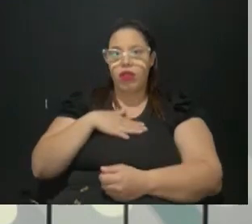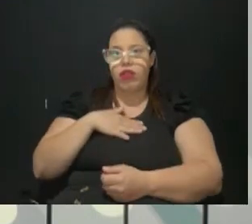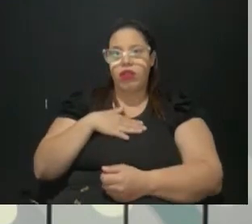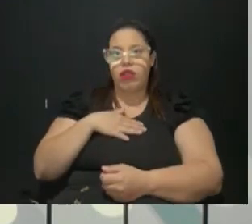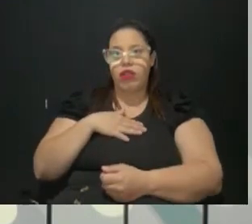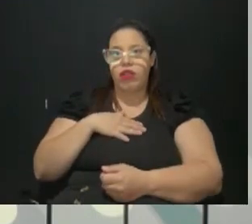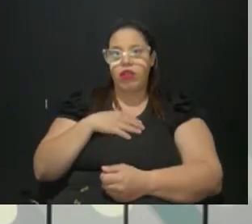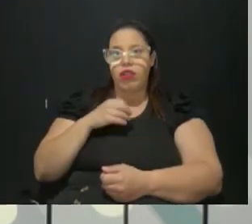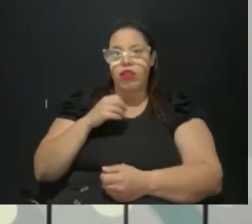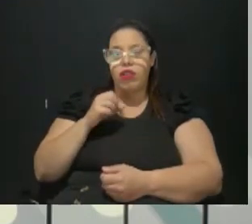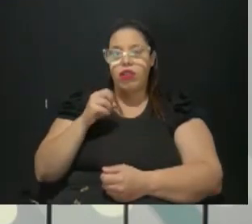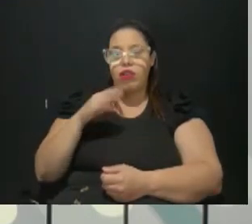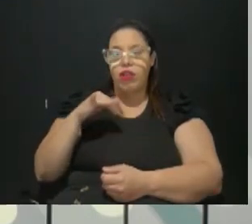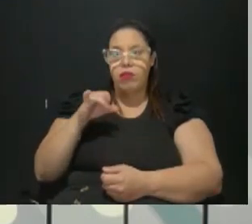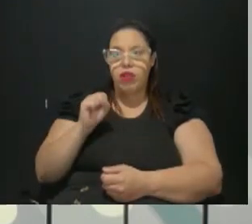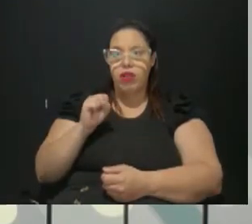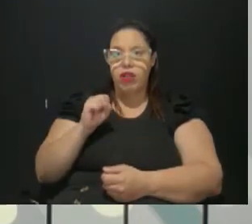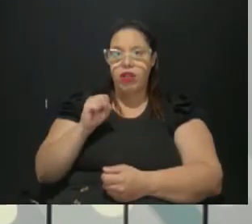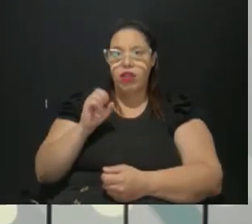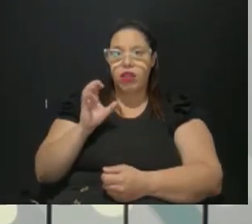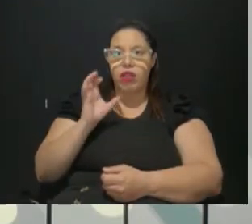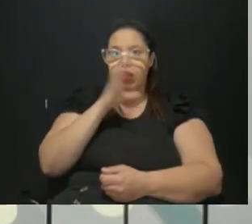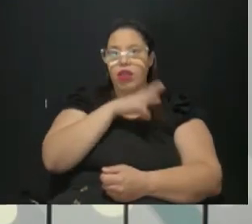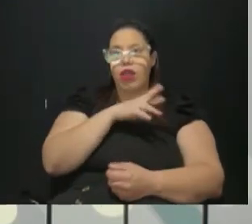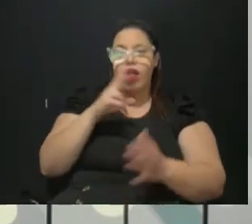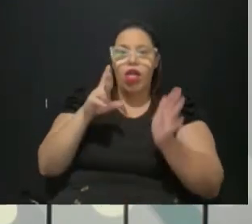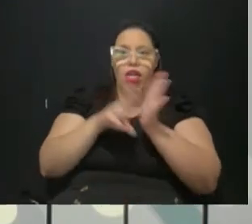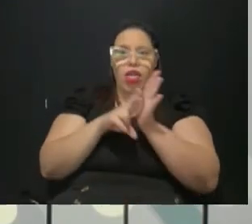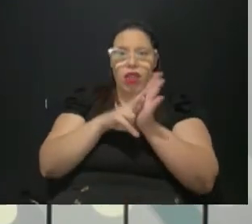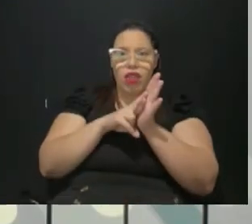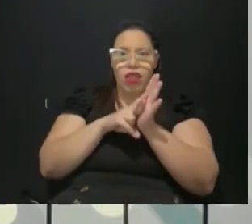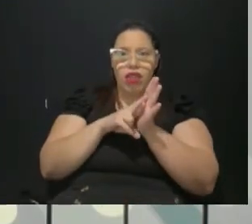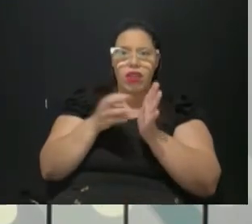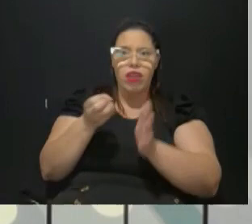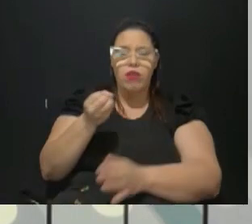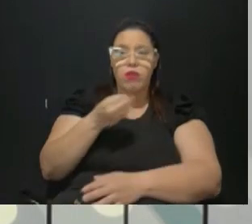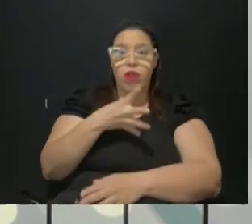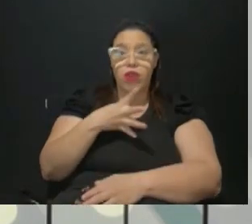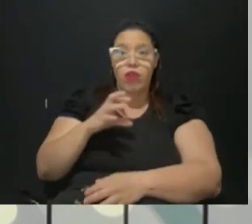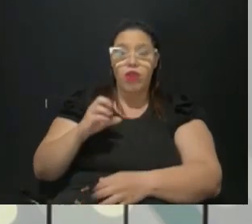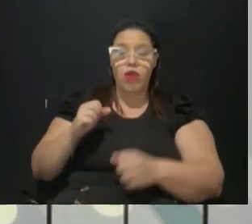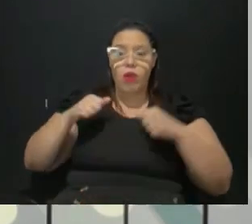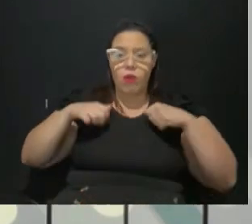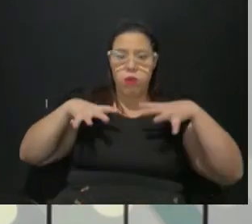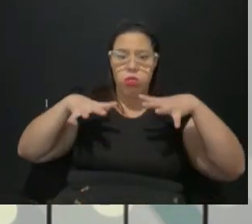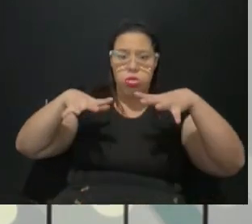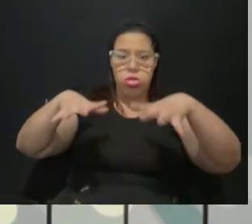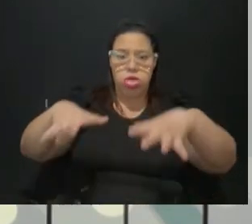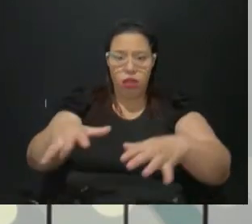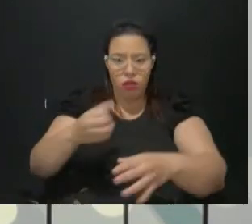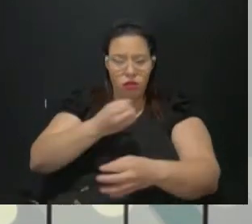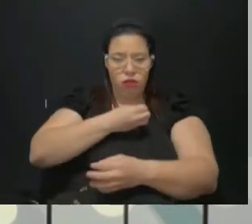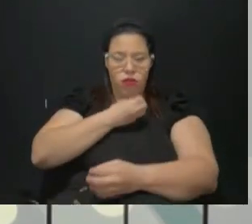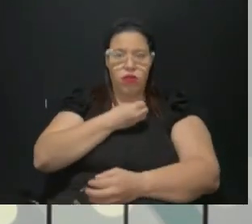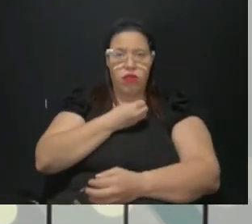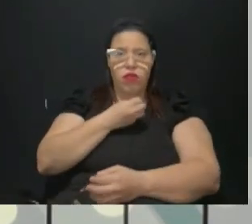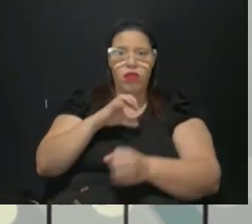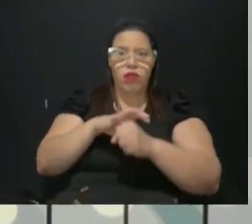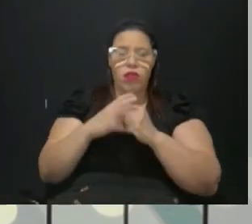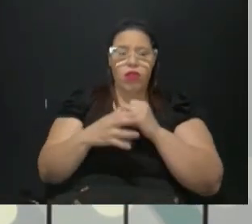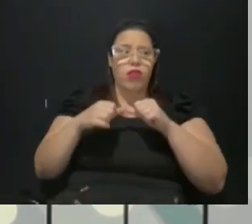essa declaração de emergência, se ela representa um risco aí de uma nova pandemia, como a gente viveu